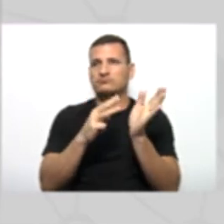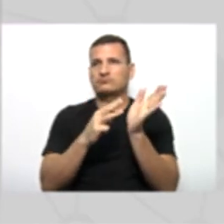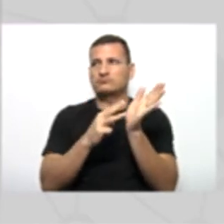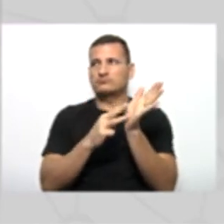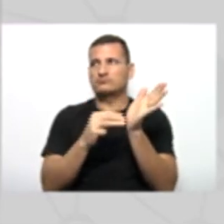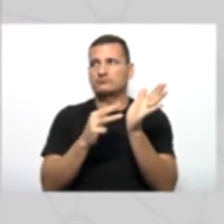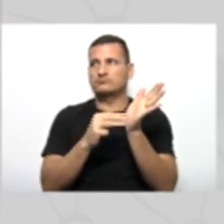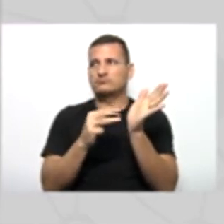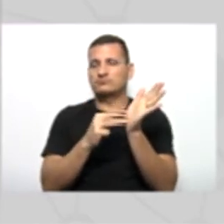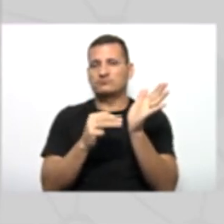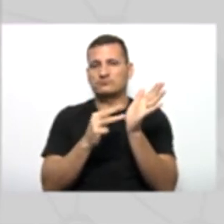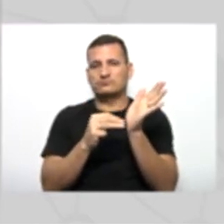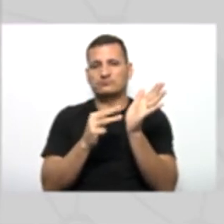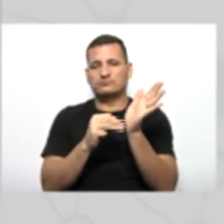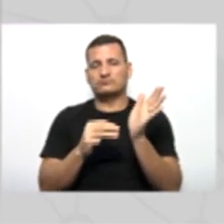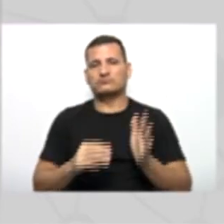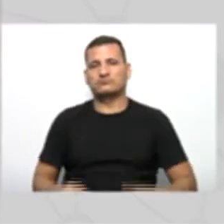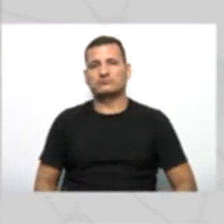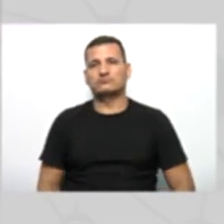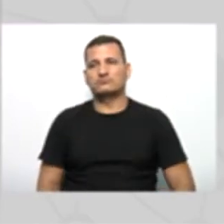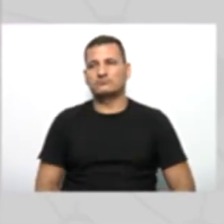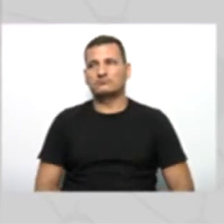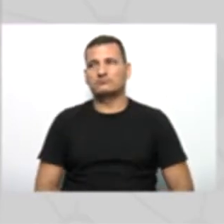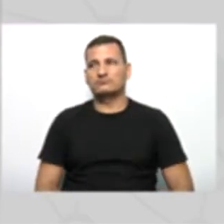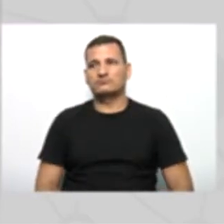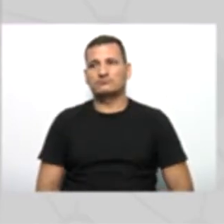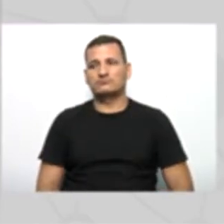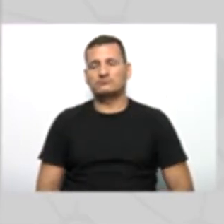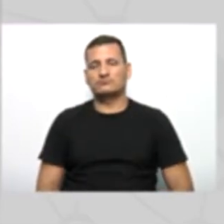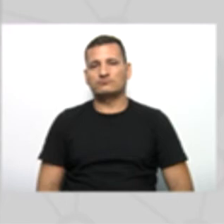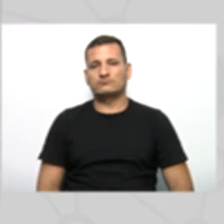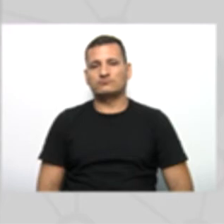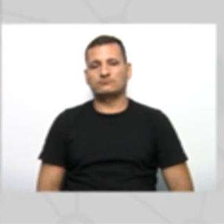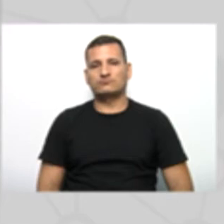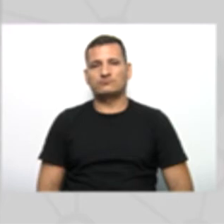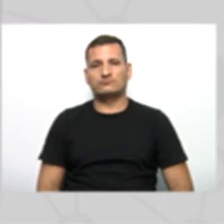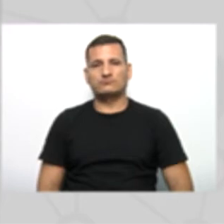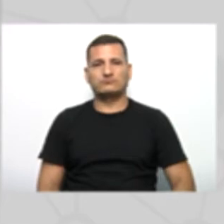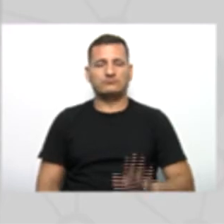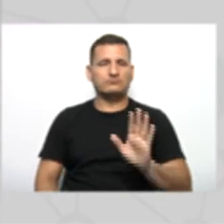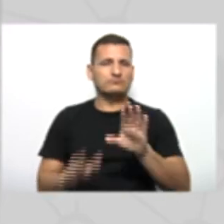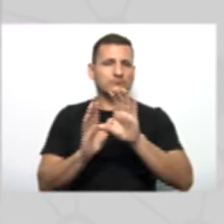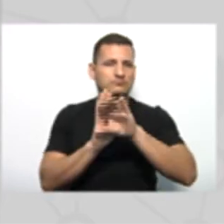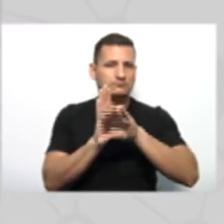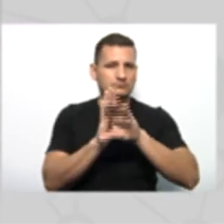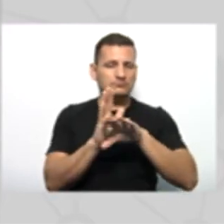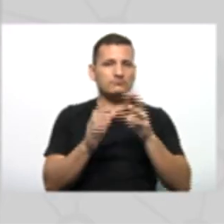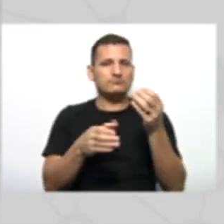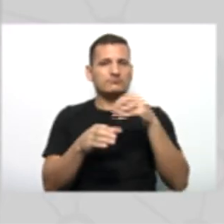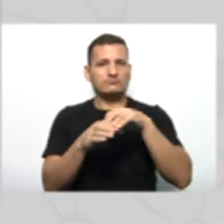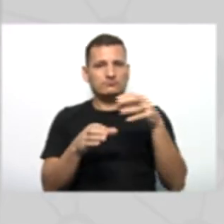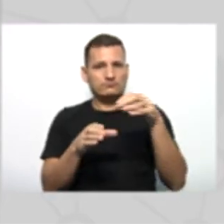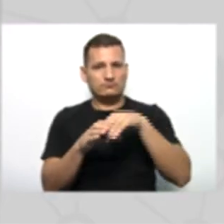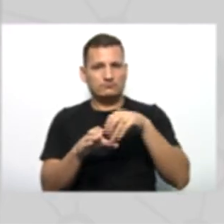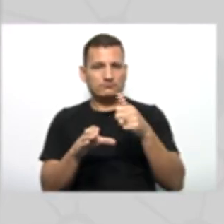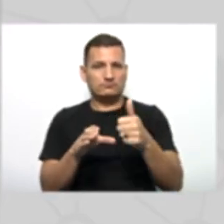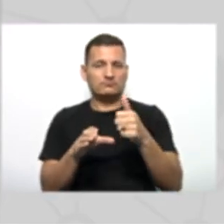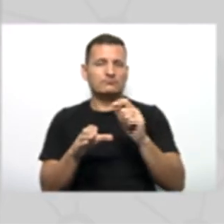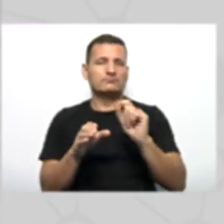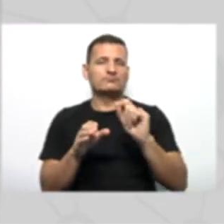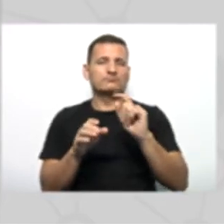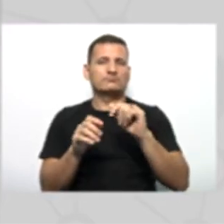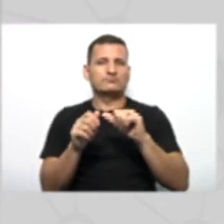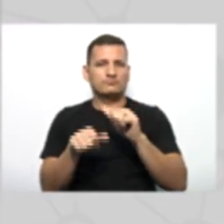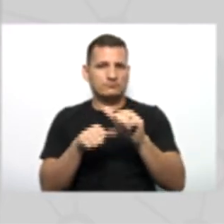da sua classe criada, tá ok? Então, beleza, conceito de encapsulamento é um mecanismo que permite transformar